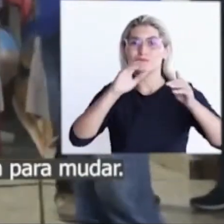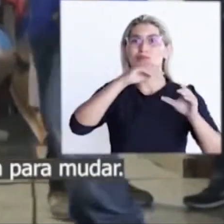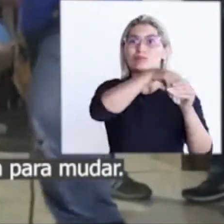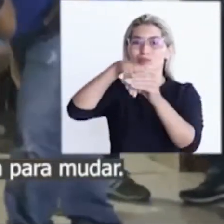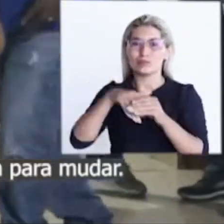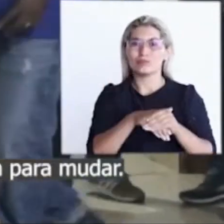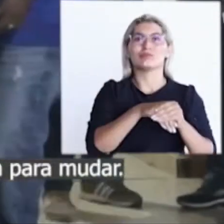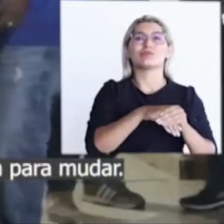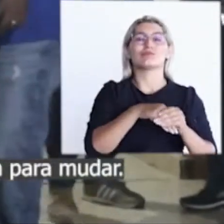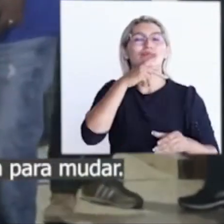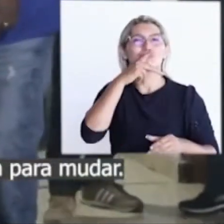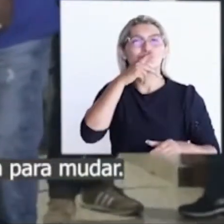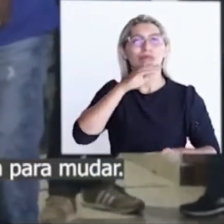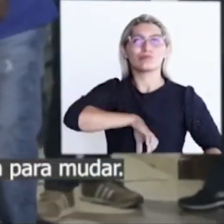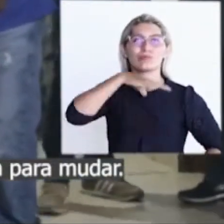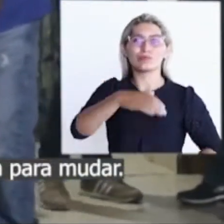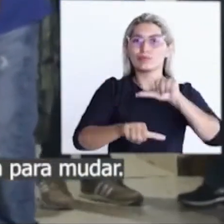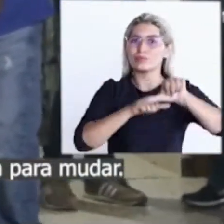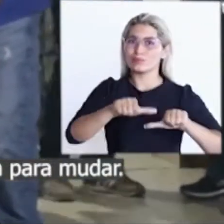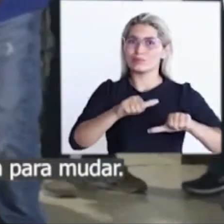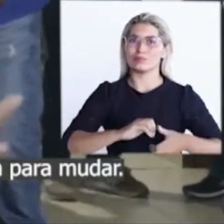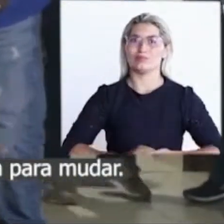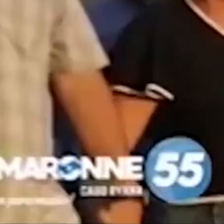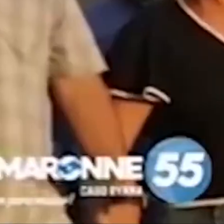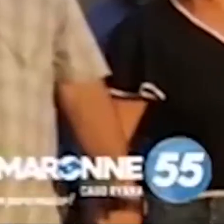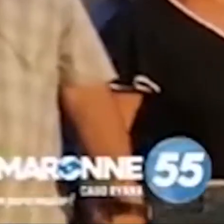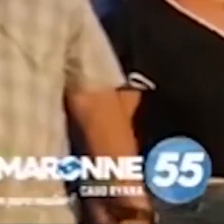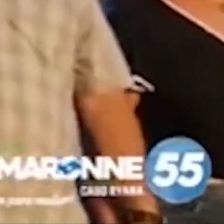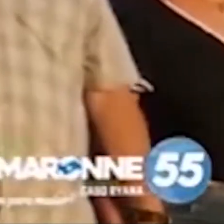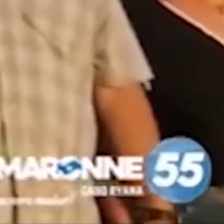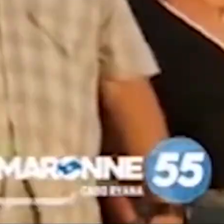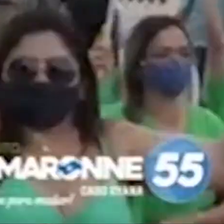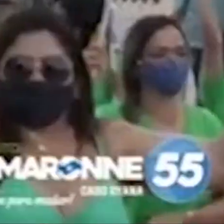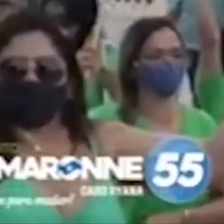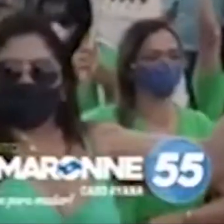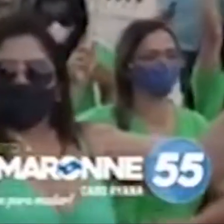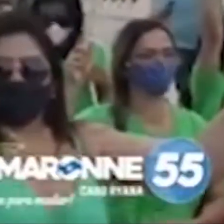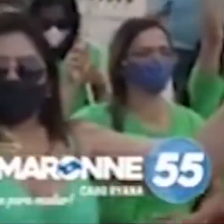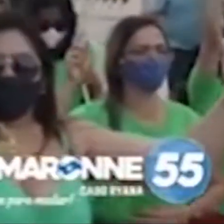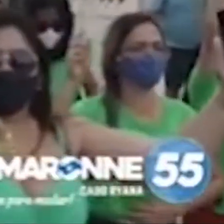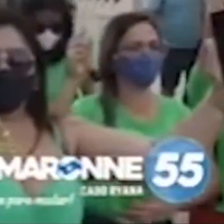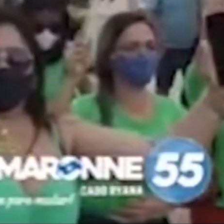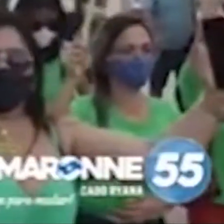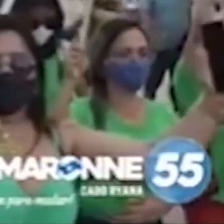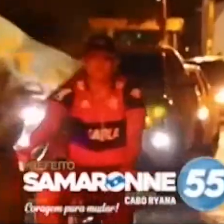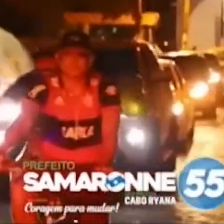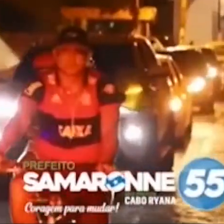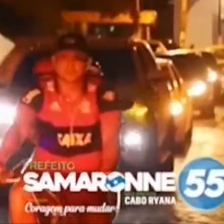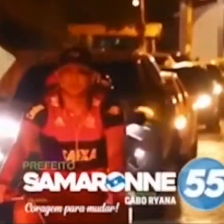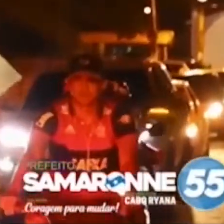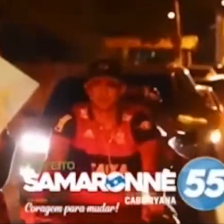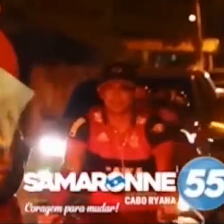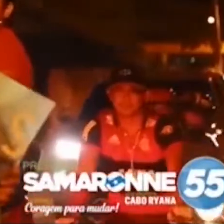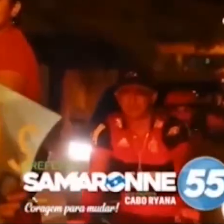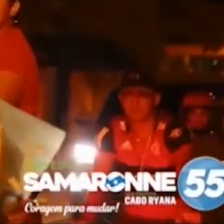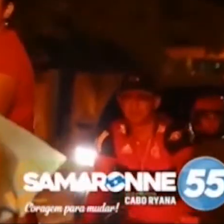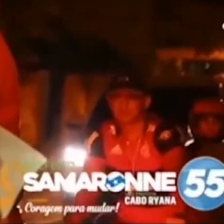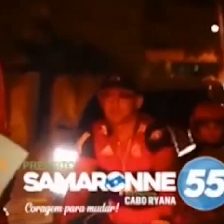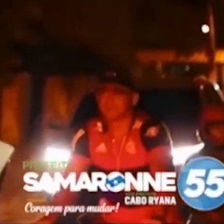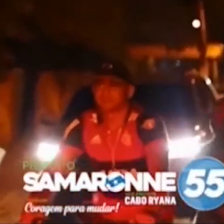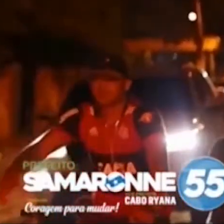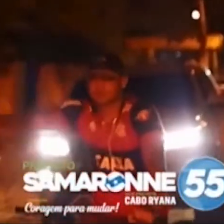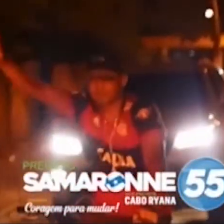Começa agora o programa eleitoral da coligação Coragem para Mudar. Prefeito! 55!